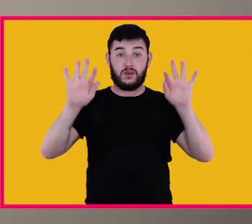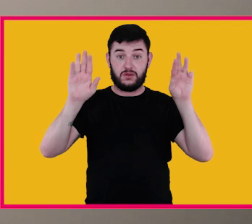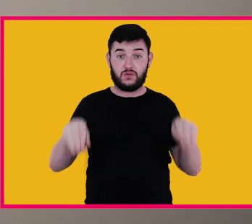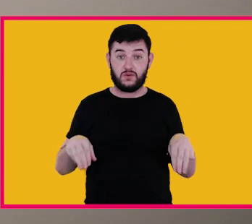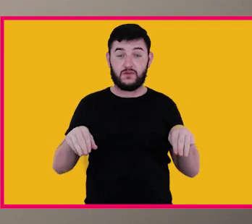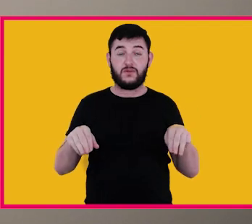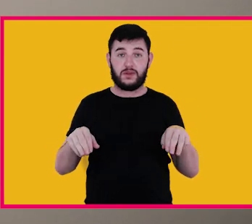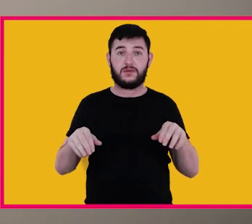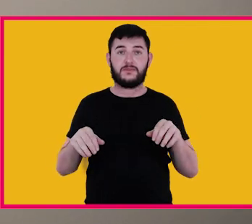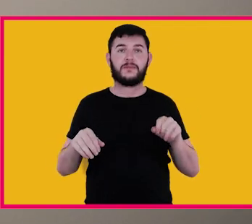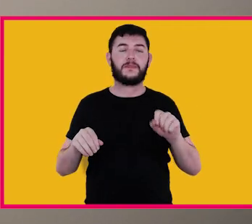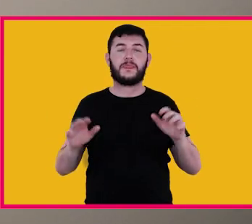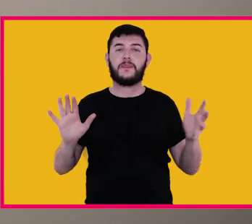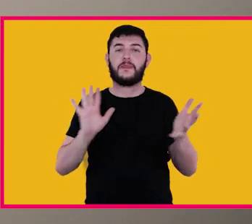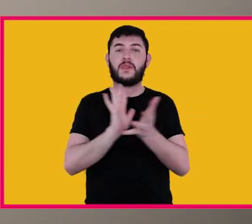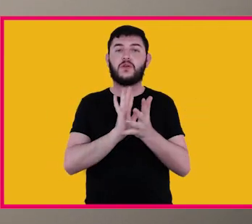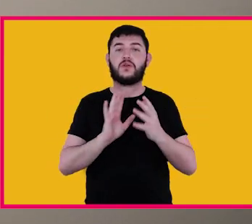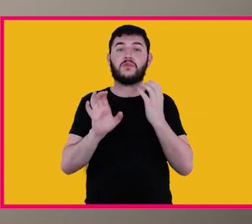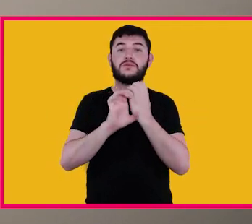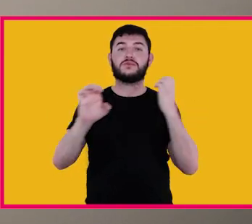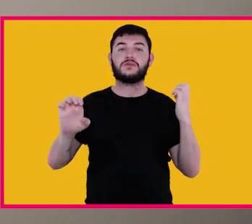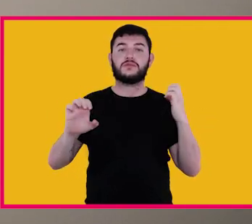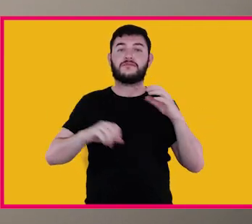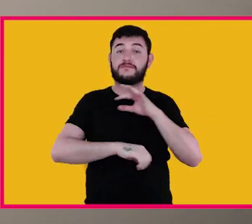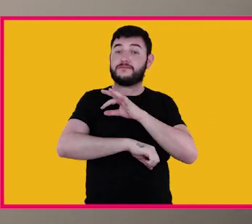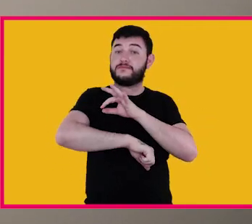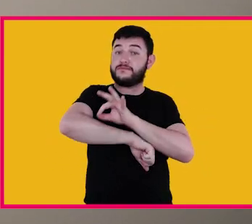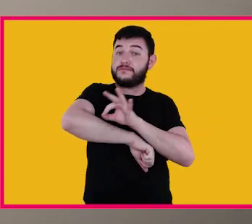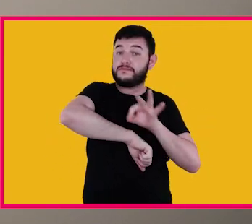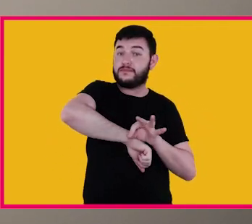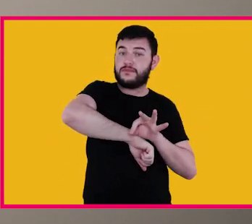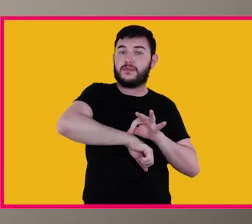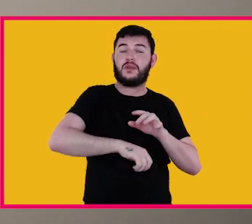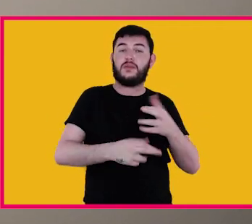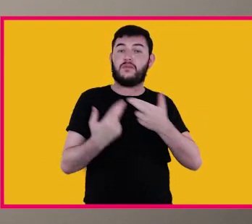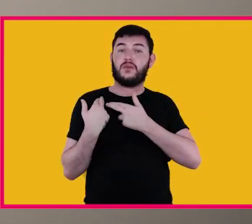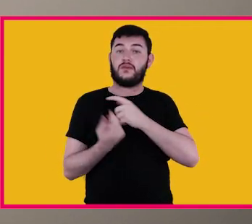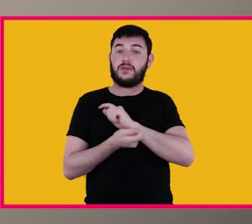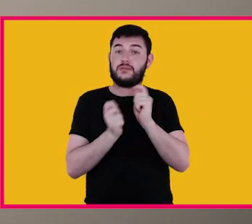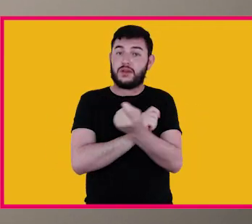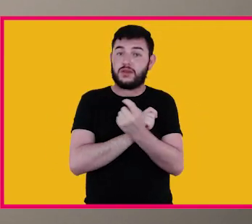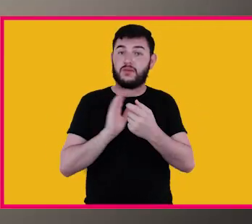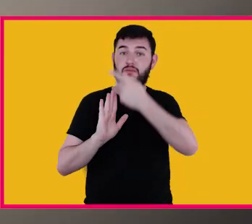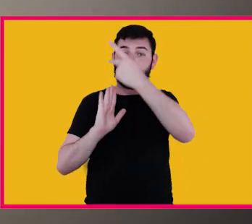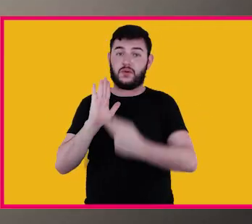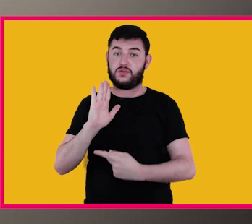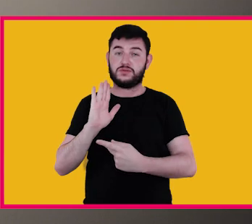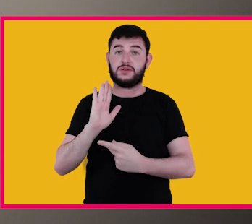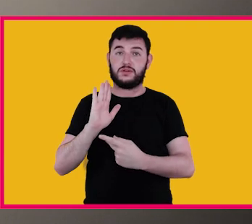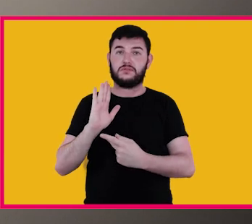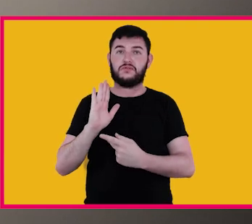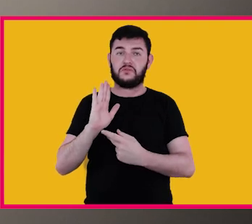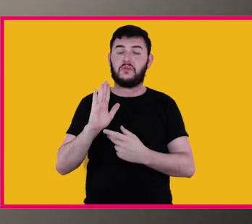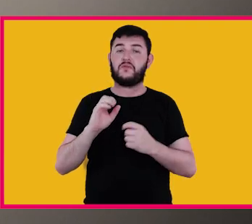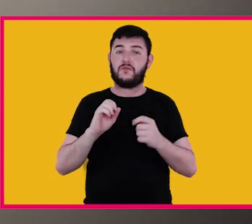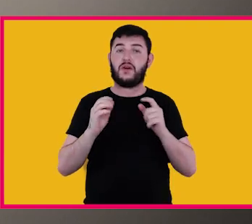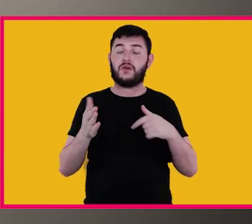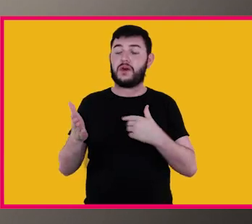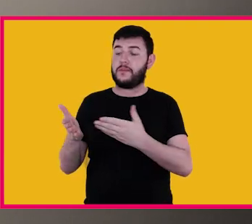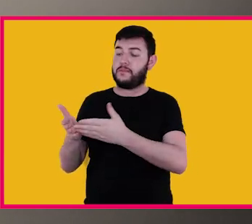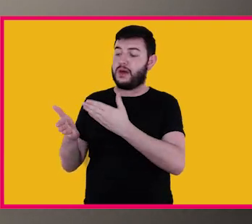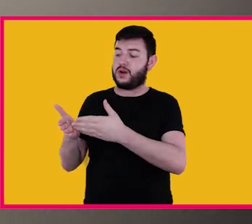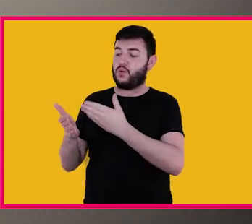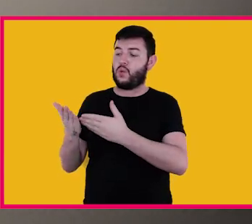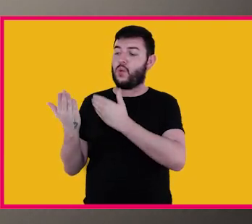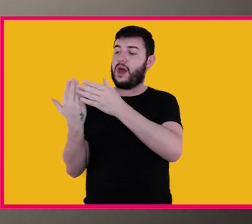do céu, a equipe de engenharia e arquitetura responsável pela adaptação do projeto de referência no local deverá consultar o Manual Técnico